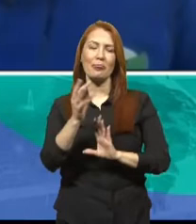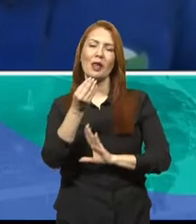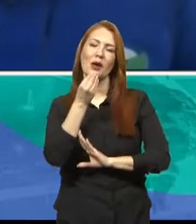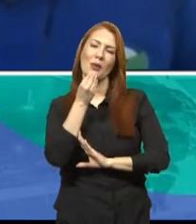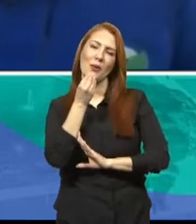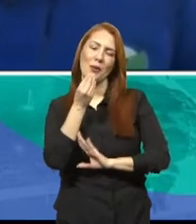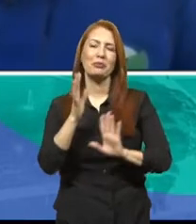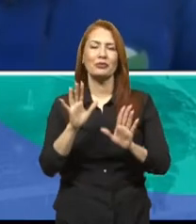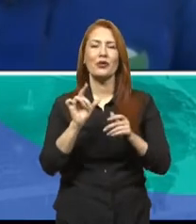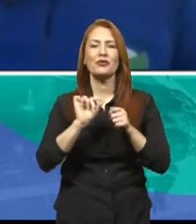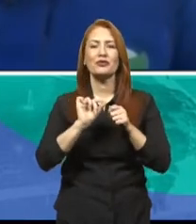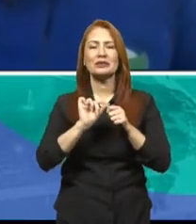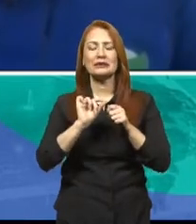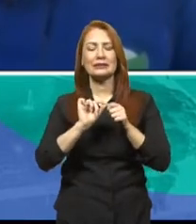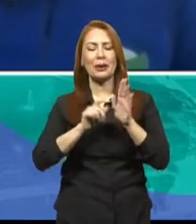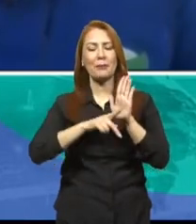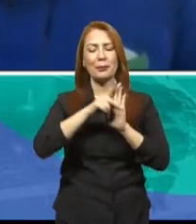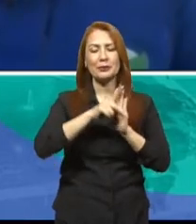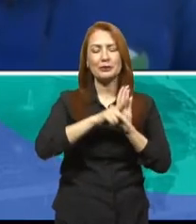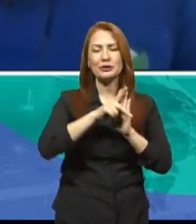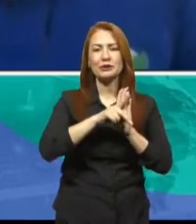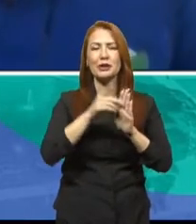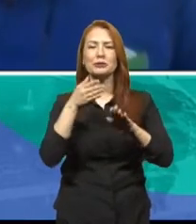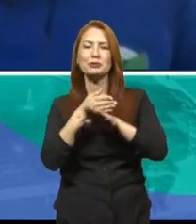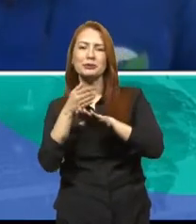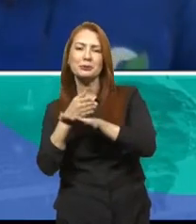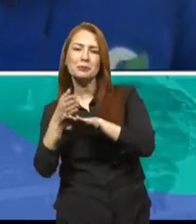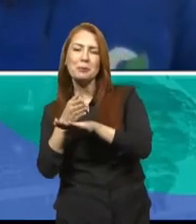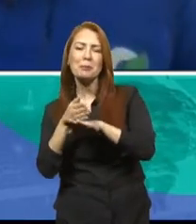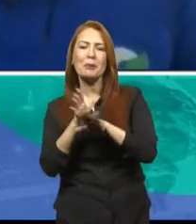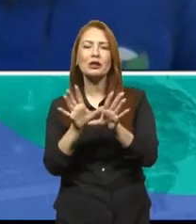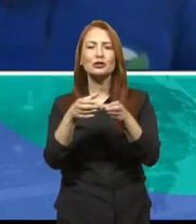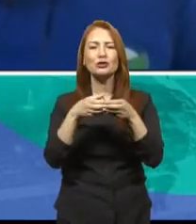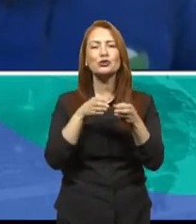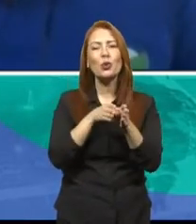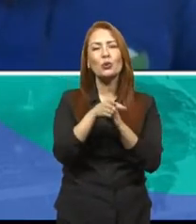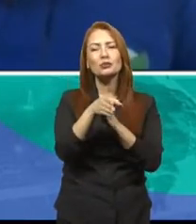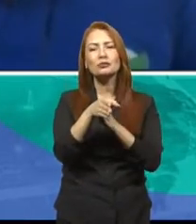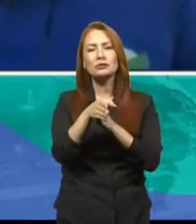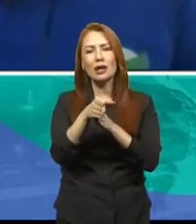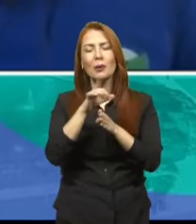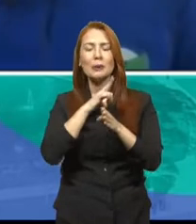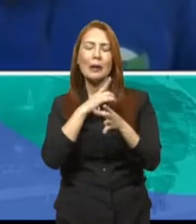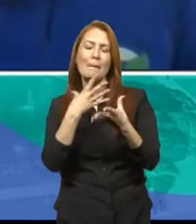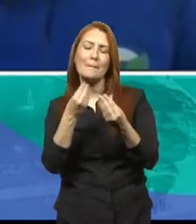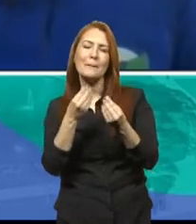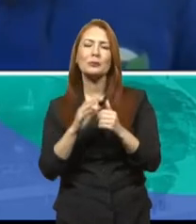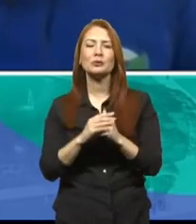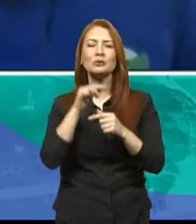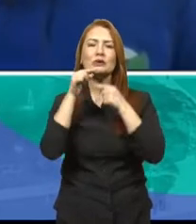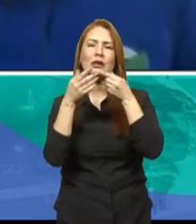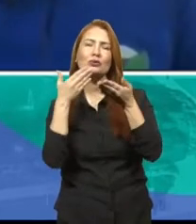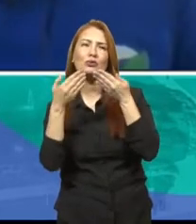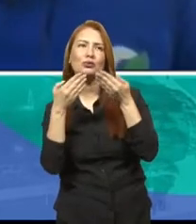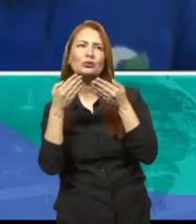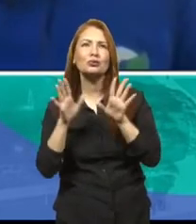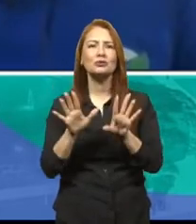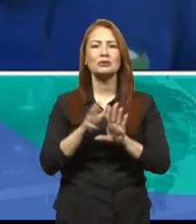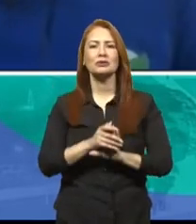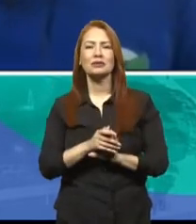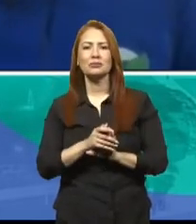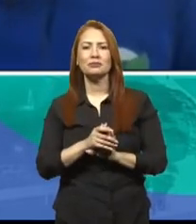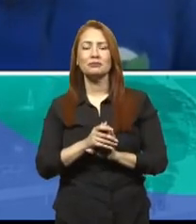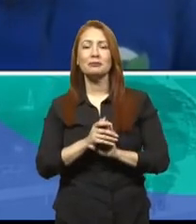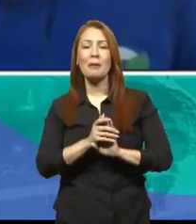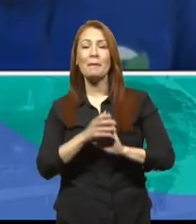de fazer projetos, né, de fazer parte de conselhos, ele gera muitas dúvidas para as cooperativas e para as entidades que vão